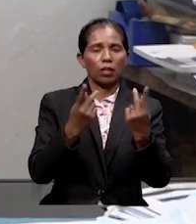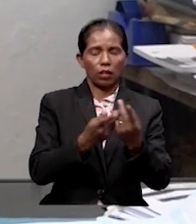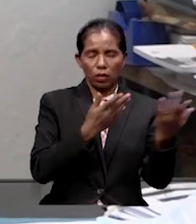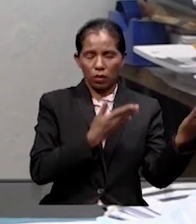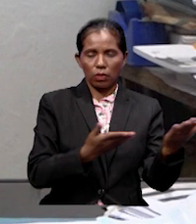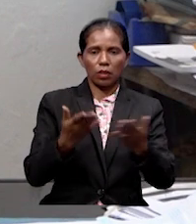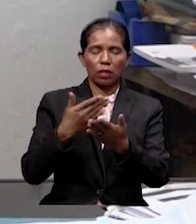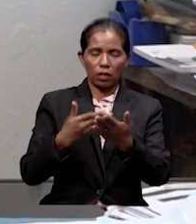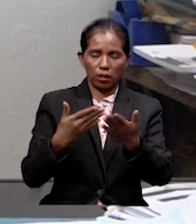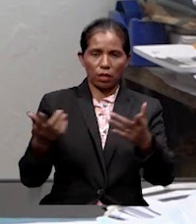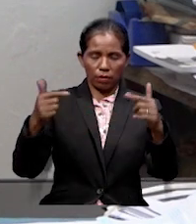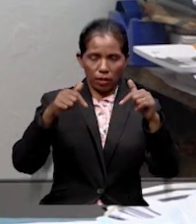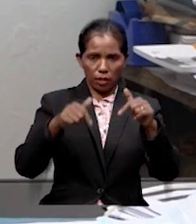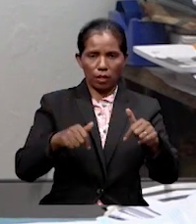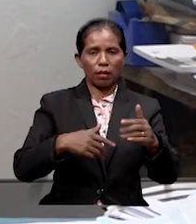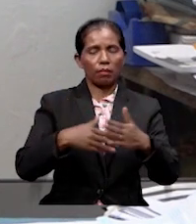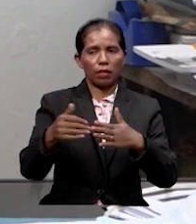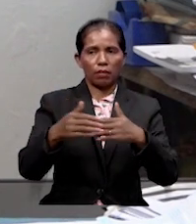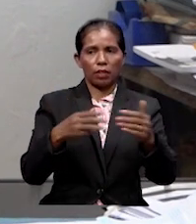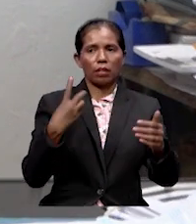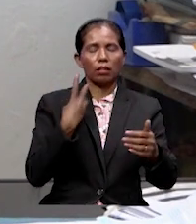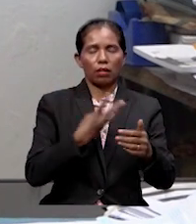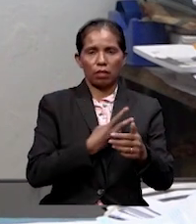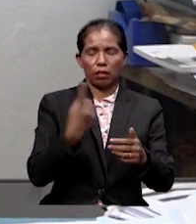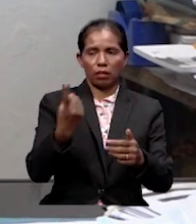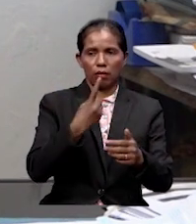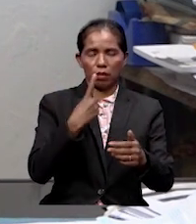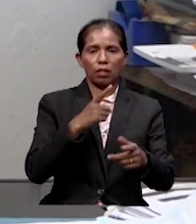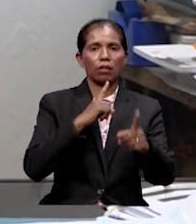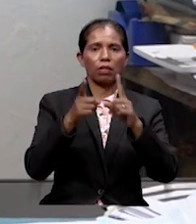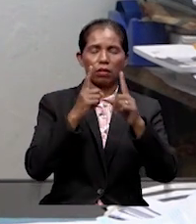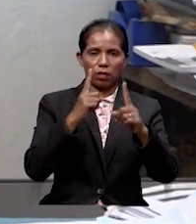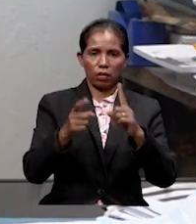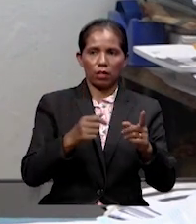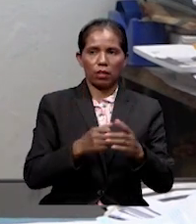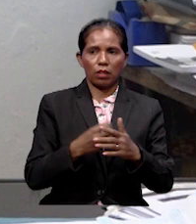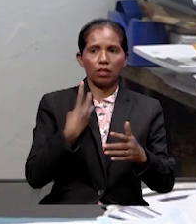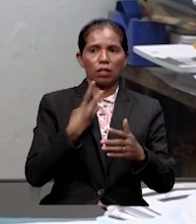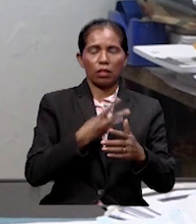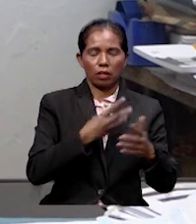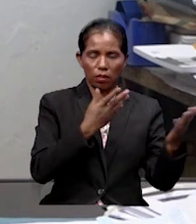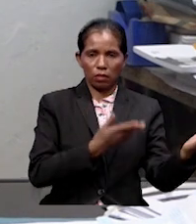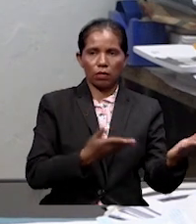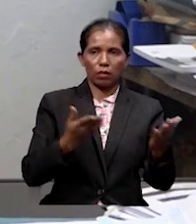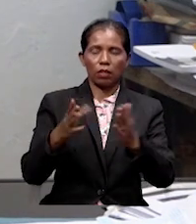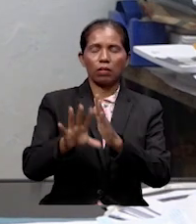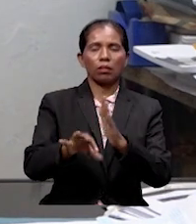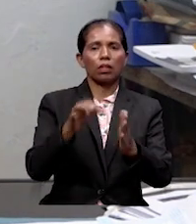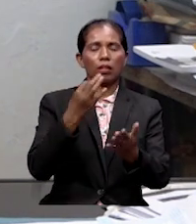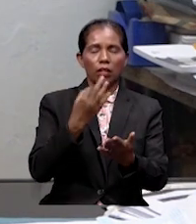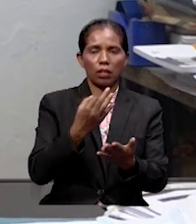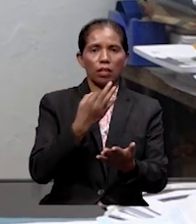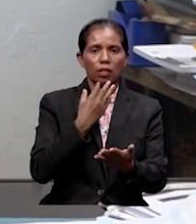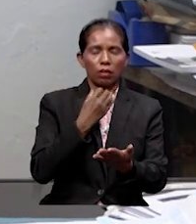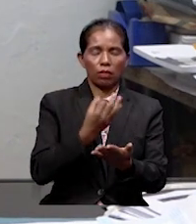Itani importador serne, bain, ita sempre conhece katak. Ita importa sasane para ita tuhetan lucro.